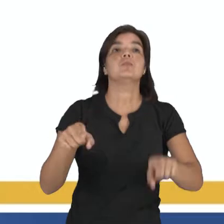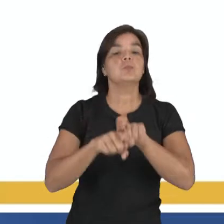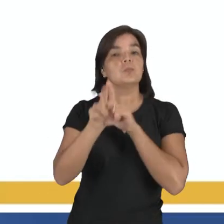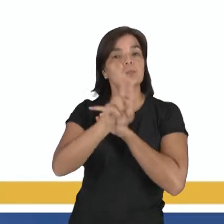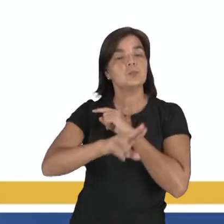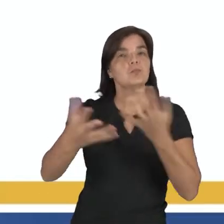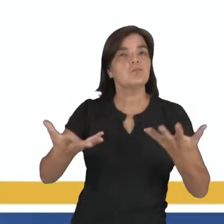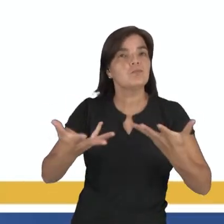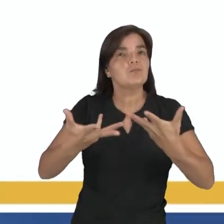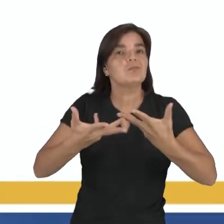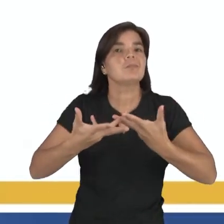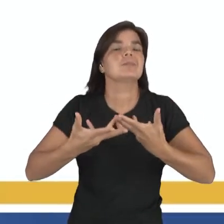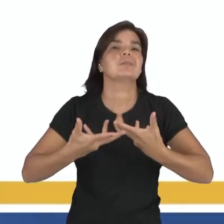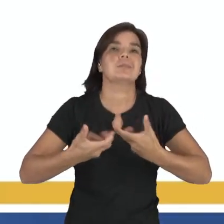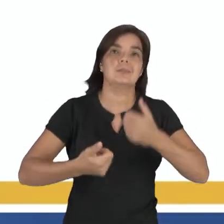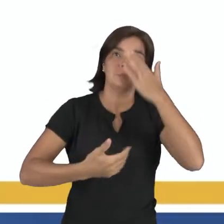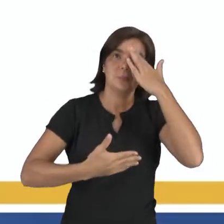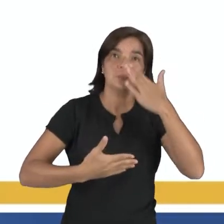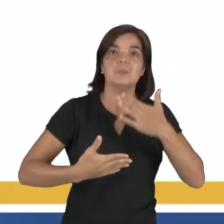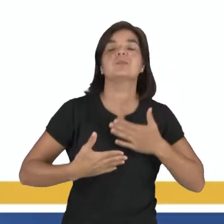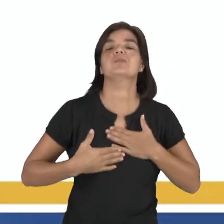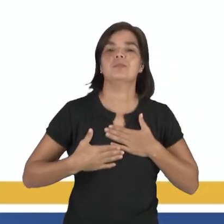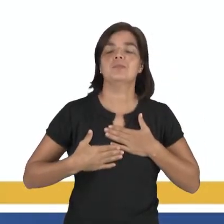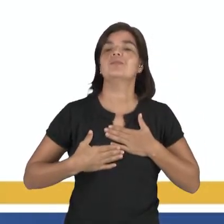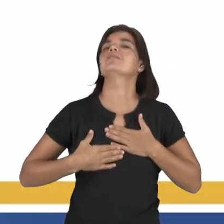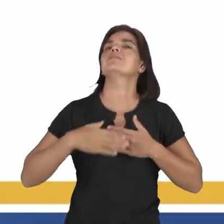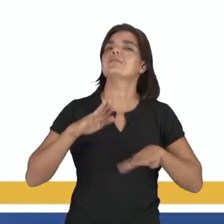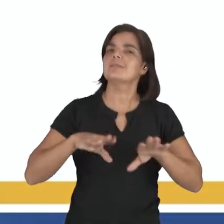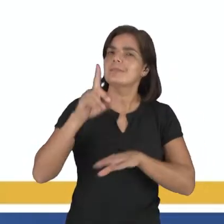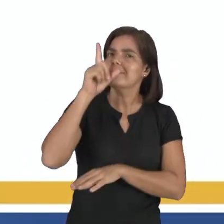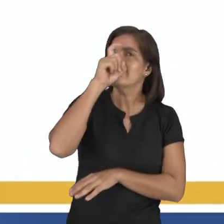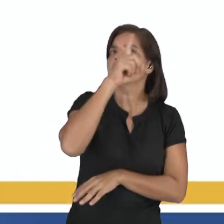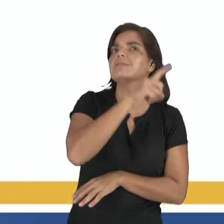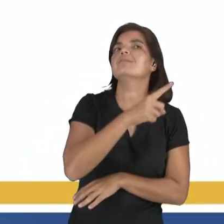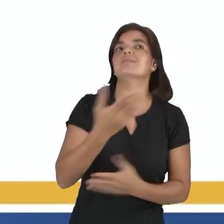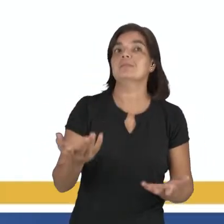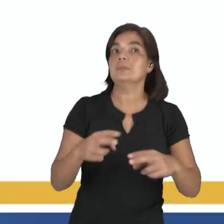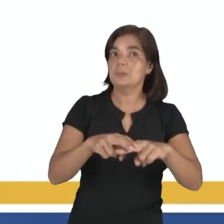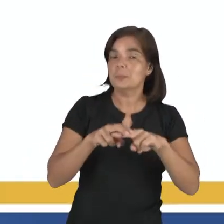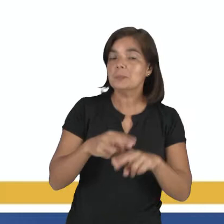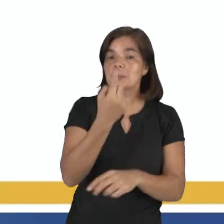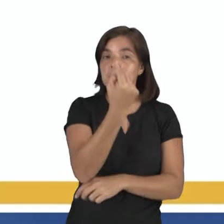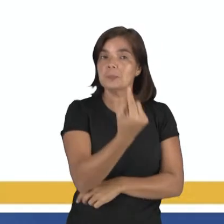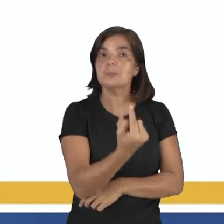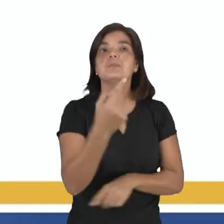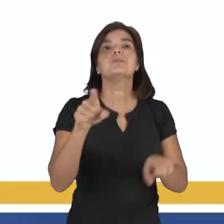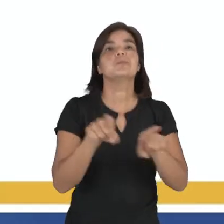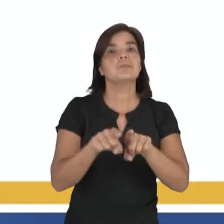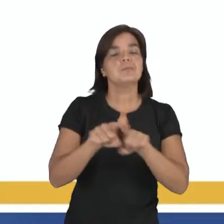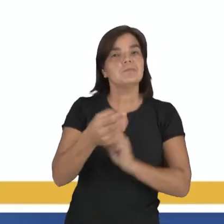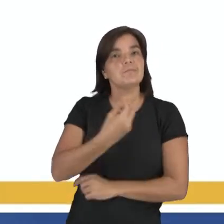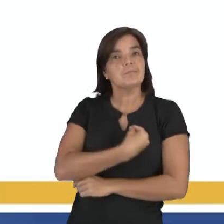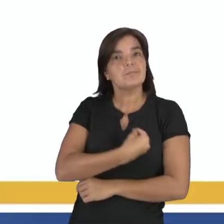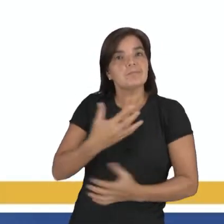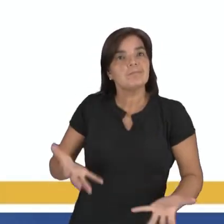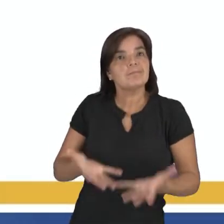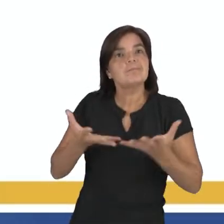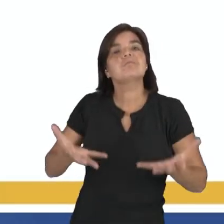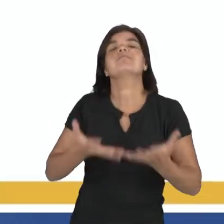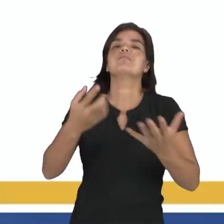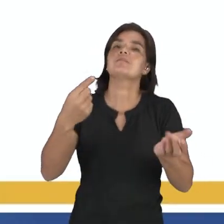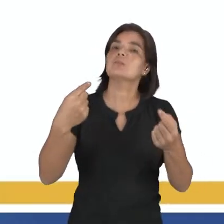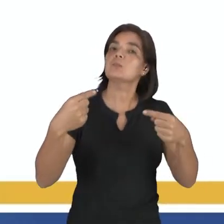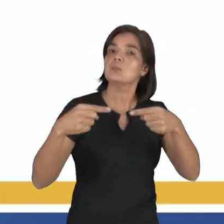vigorosos ou uso de habilidade motora relativamente complexa. por indivíduo cuja participação é motivada por